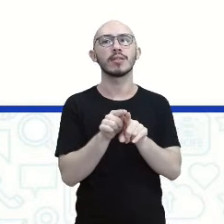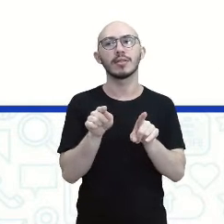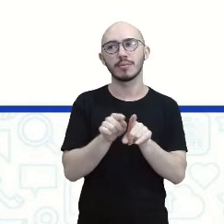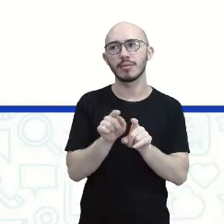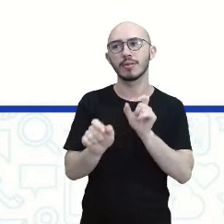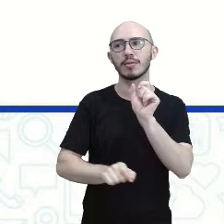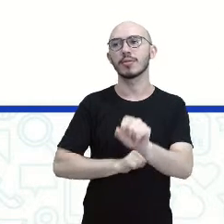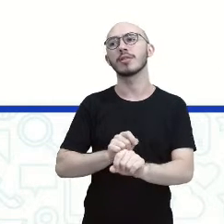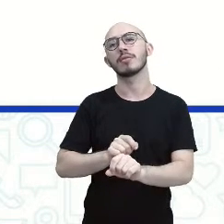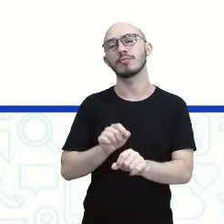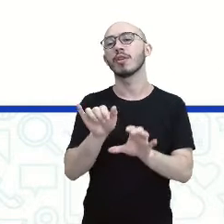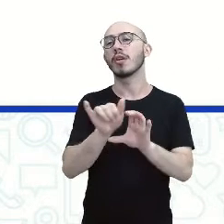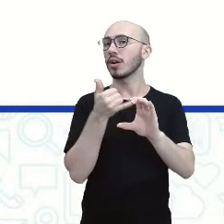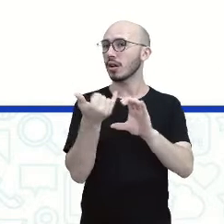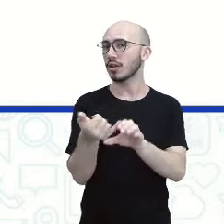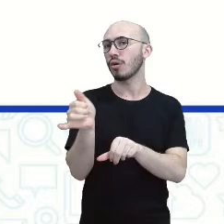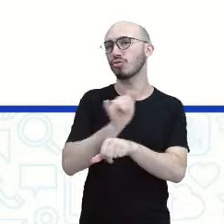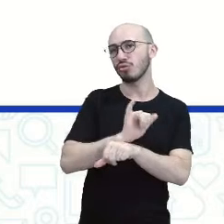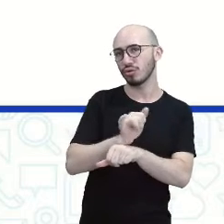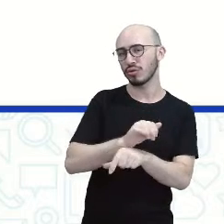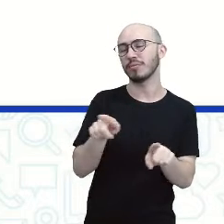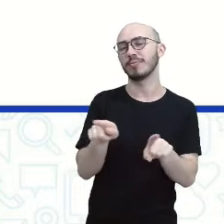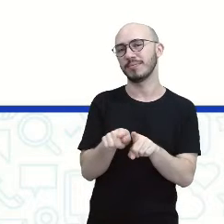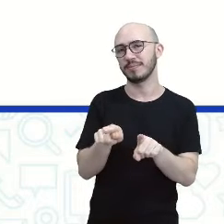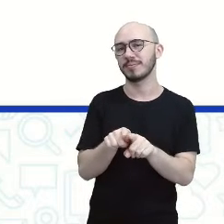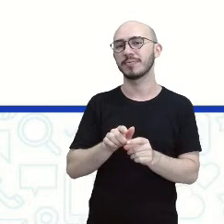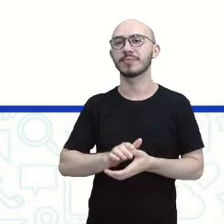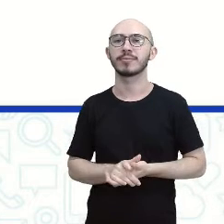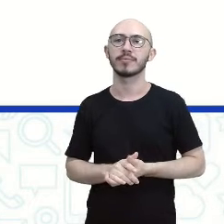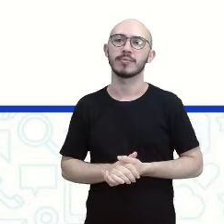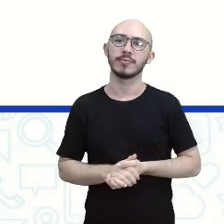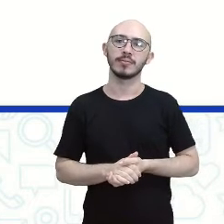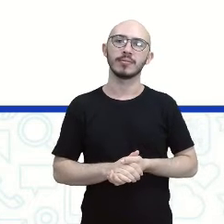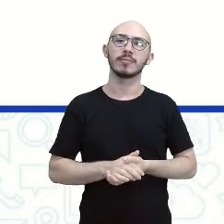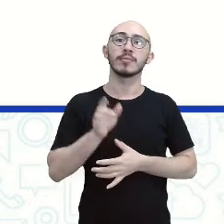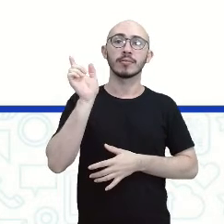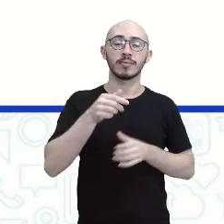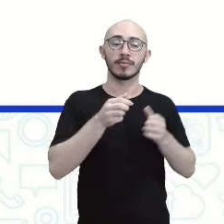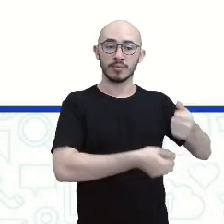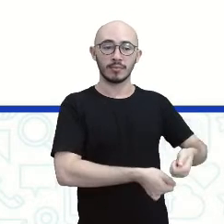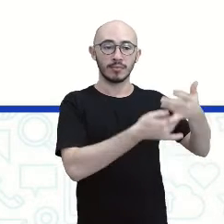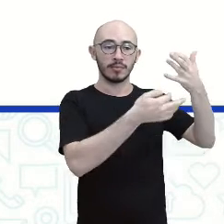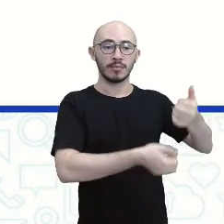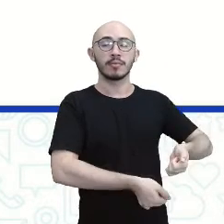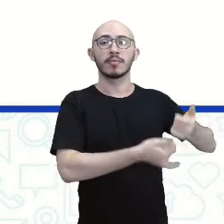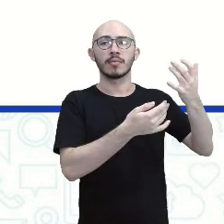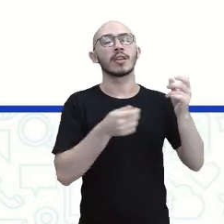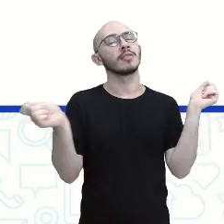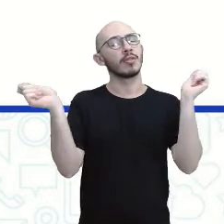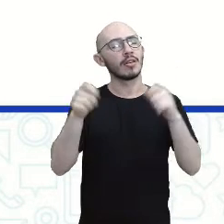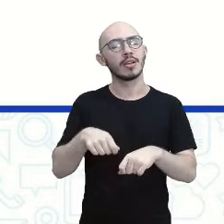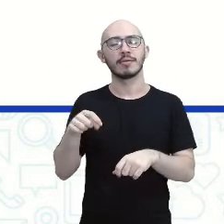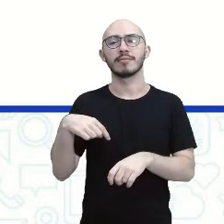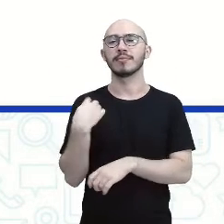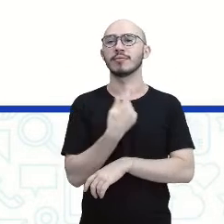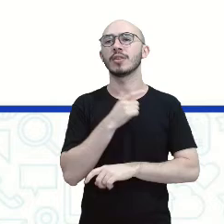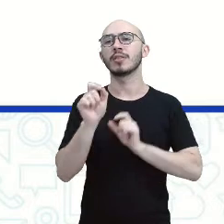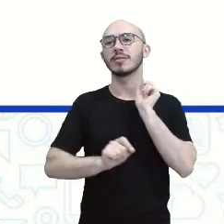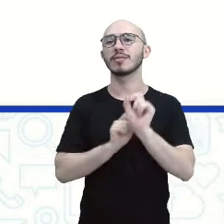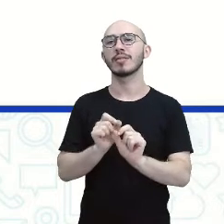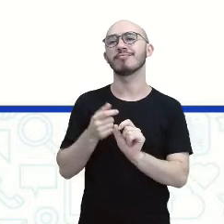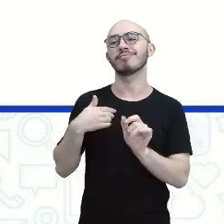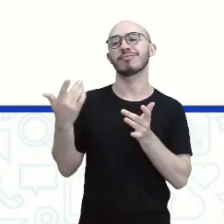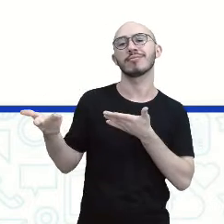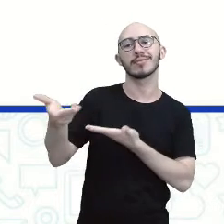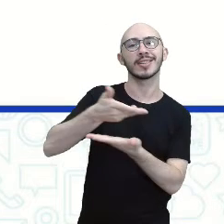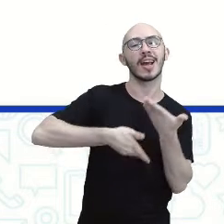também pelo nosso canal no YouTube, tá certo? Então, o chat aí vai ficar sendo a nossa